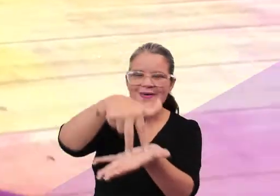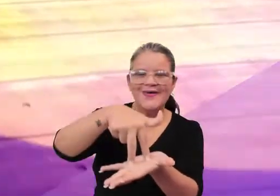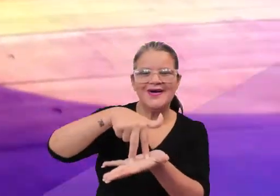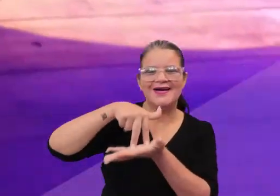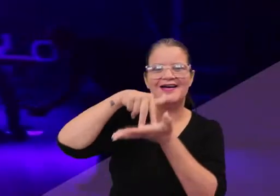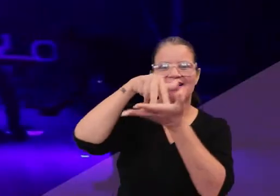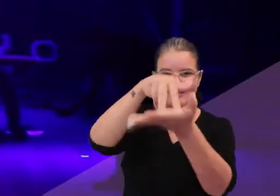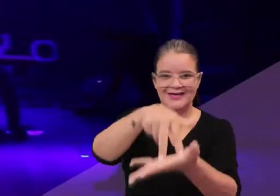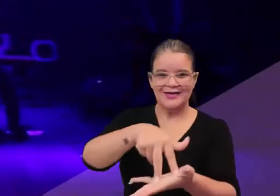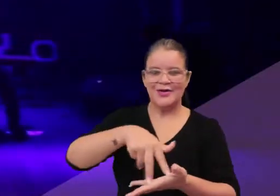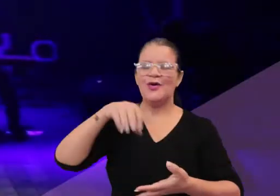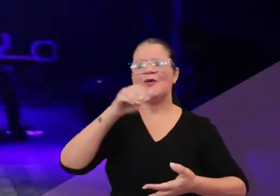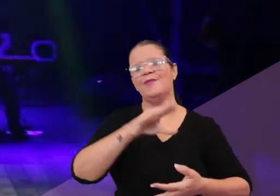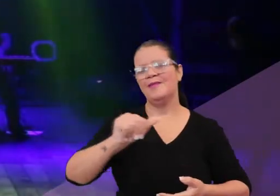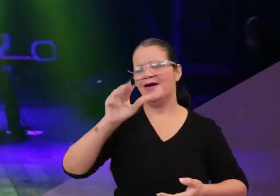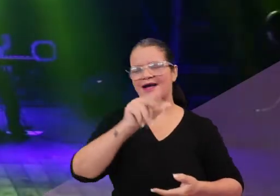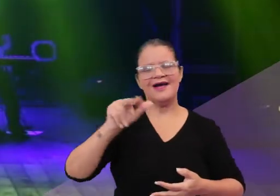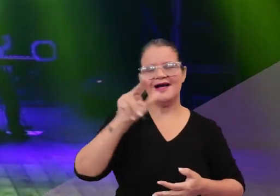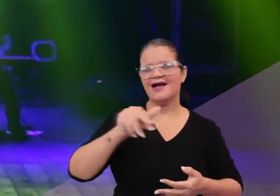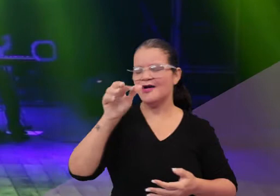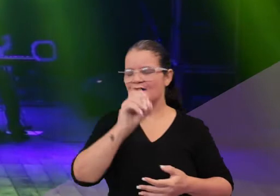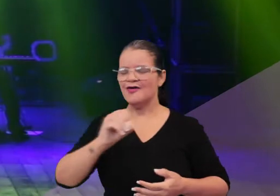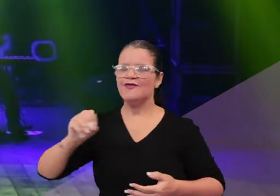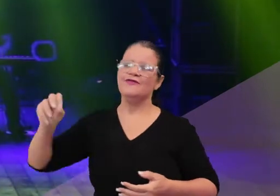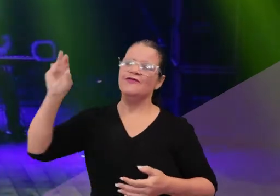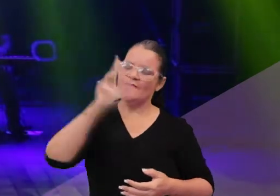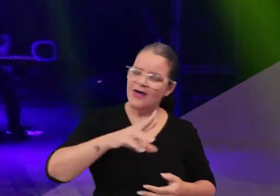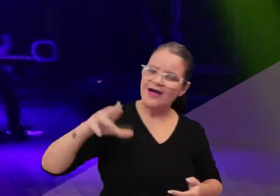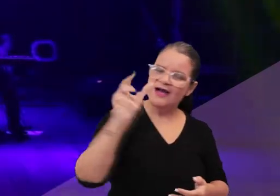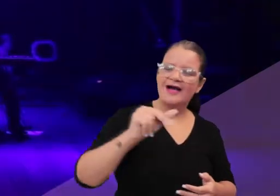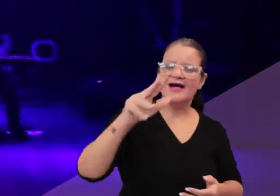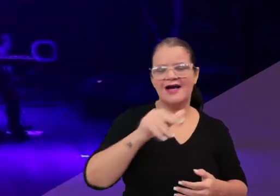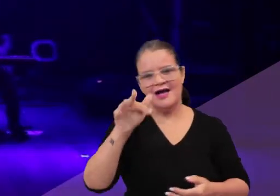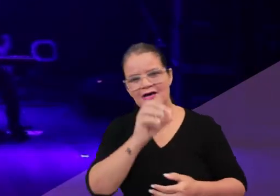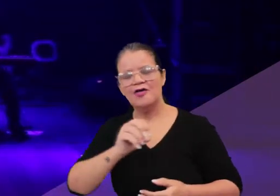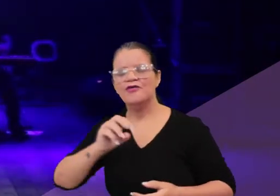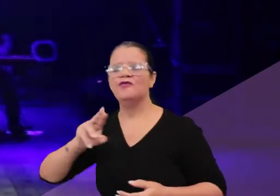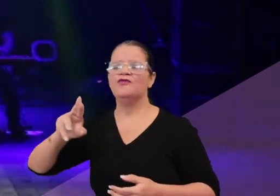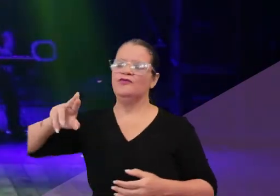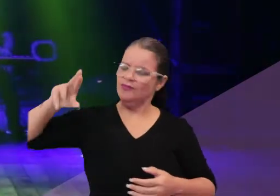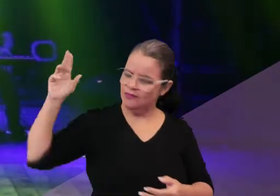Bacana, canto, chão.